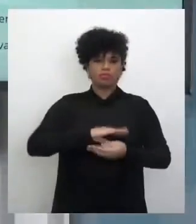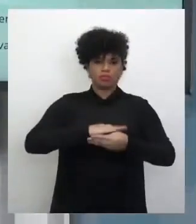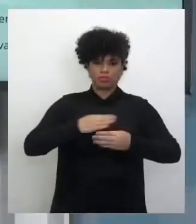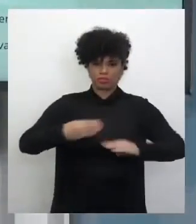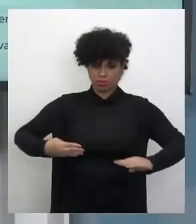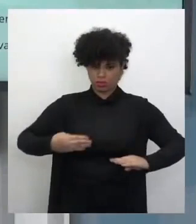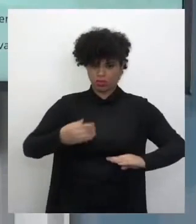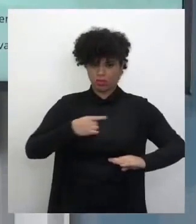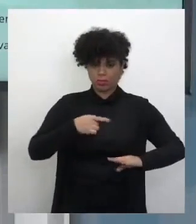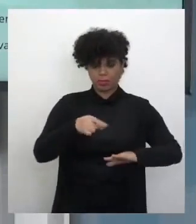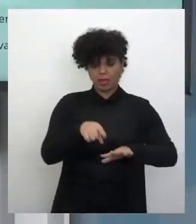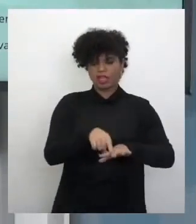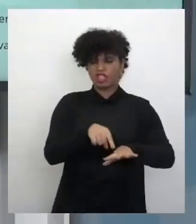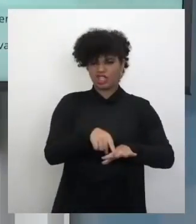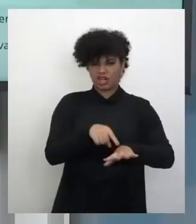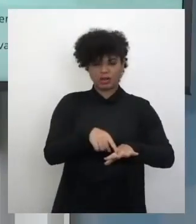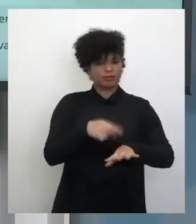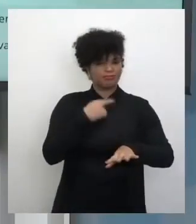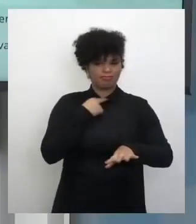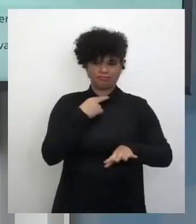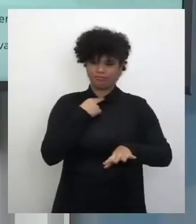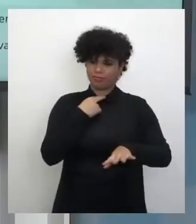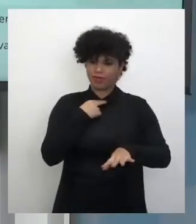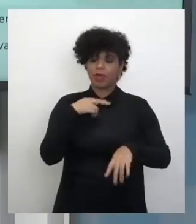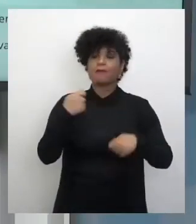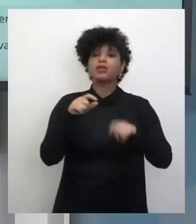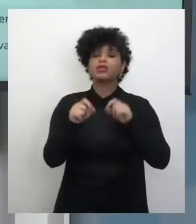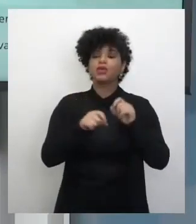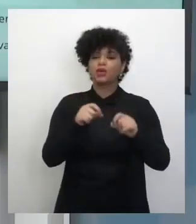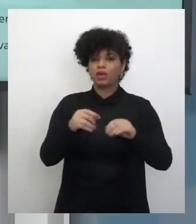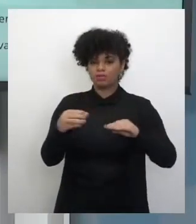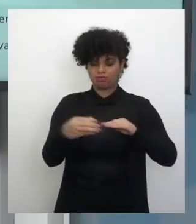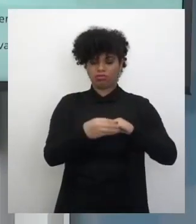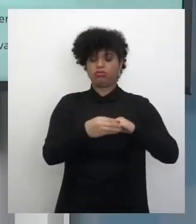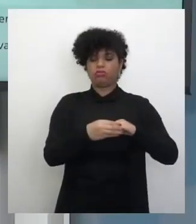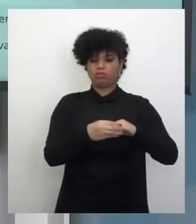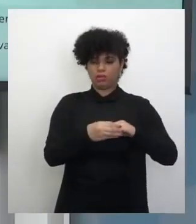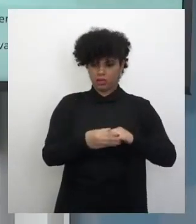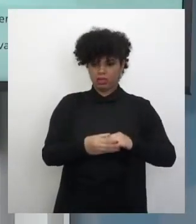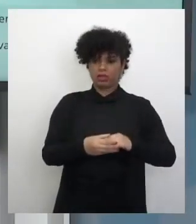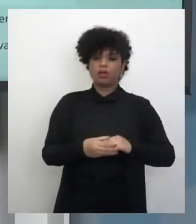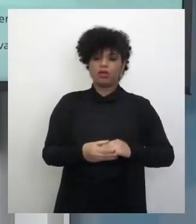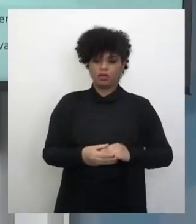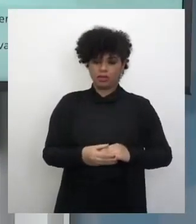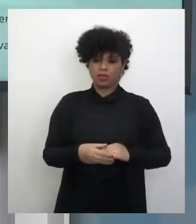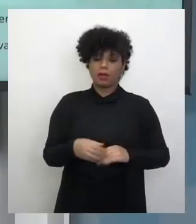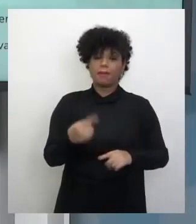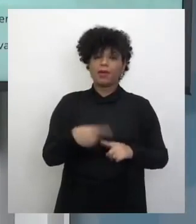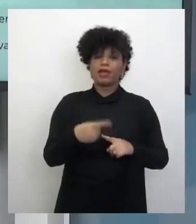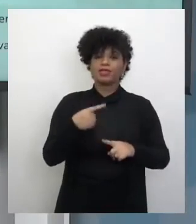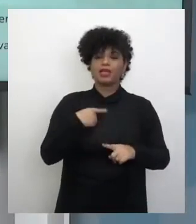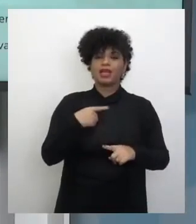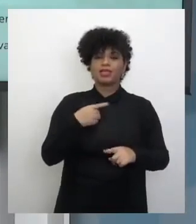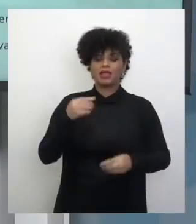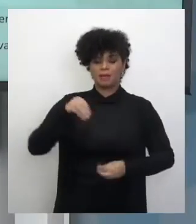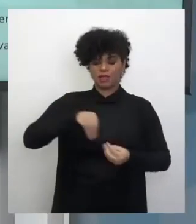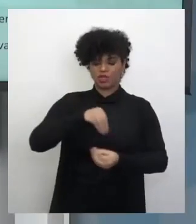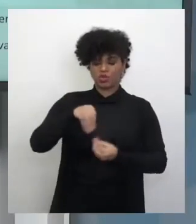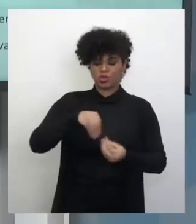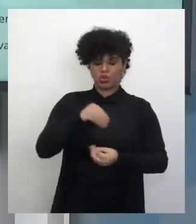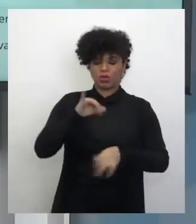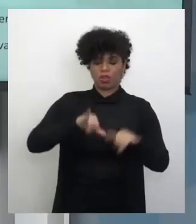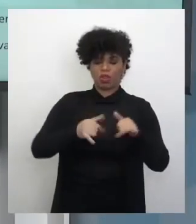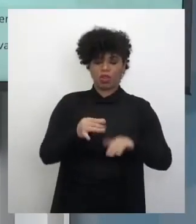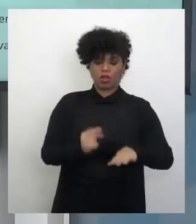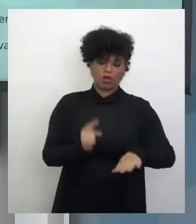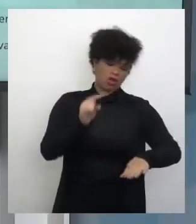pode entrar com sapato aberto. Tem que ser sapato fechado, você não consegue entrar. Porque se respingar alguma coisa no seu pé, o tênis